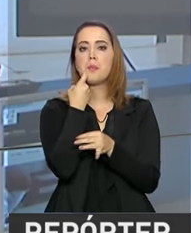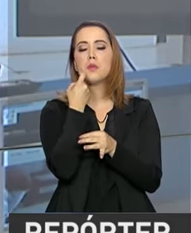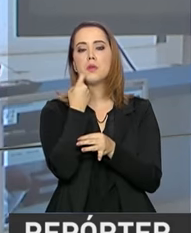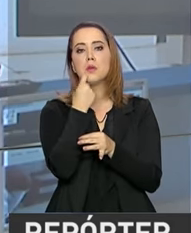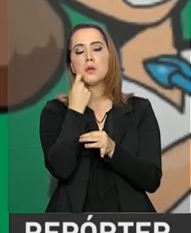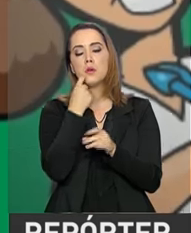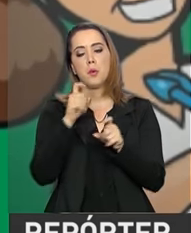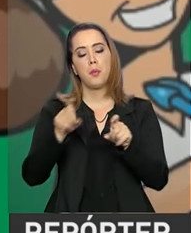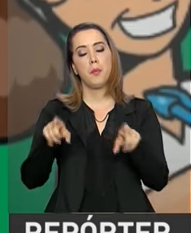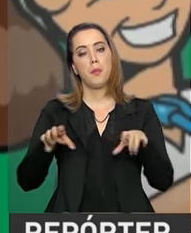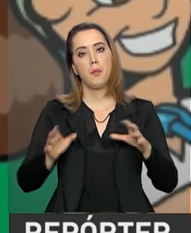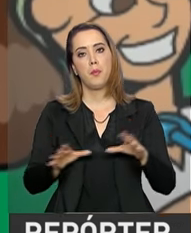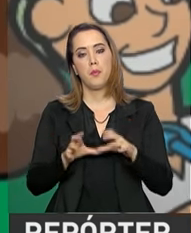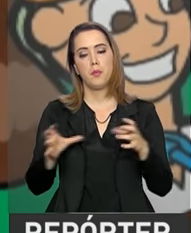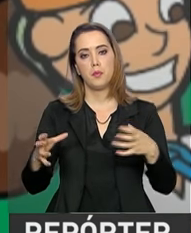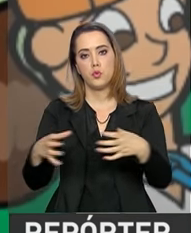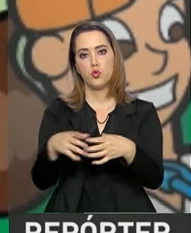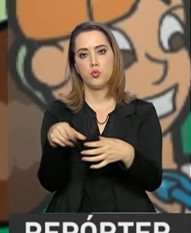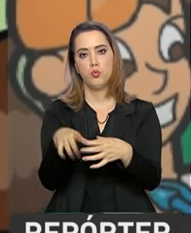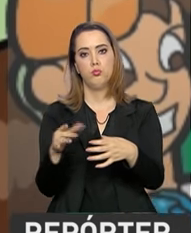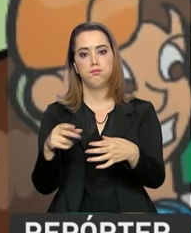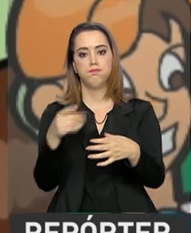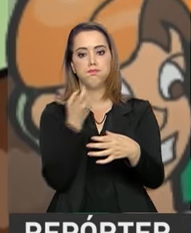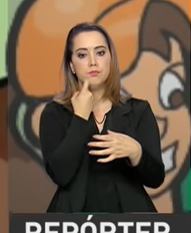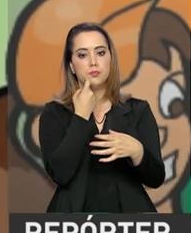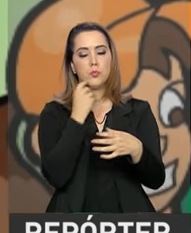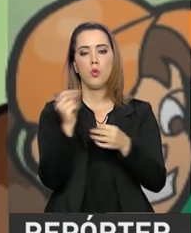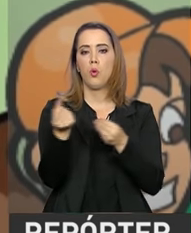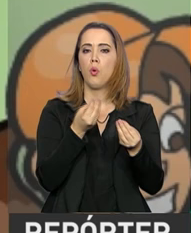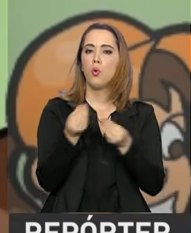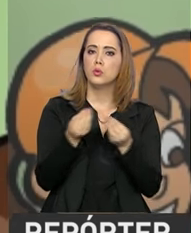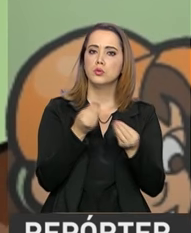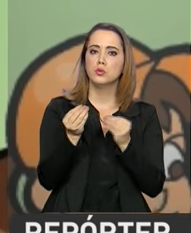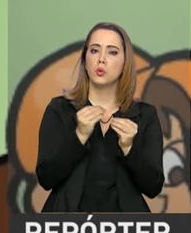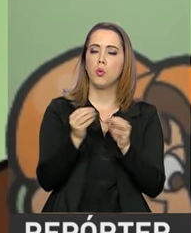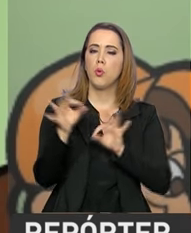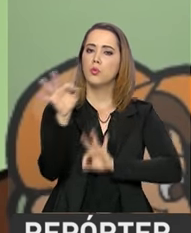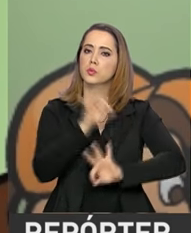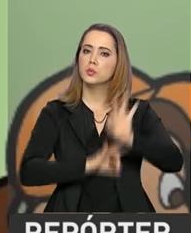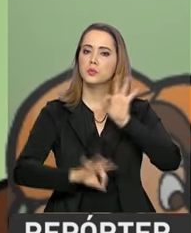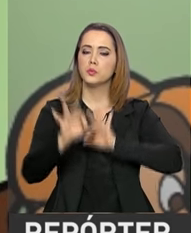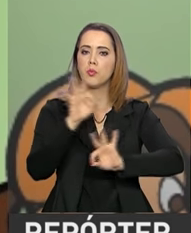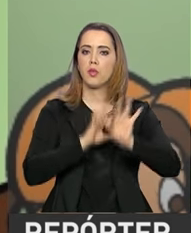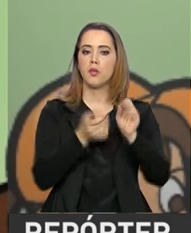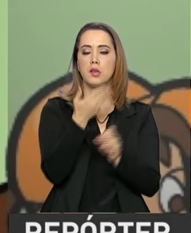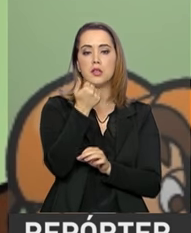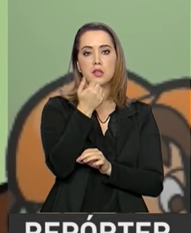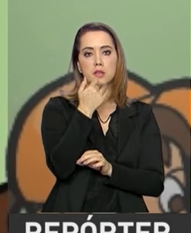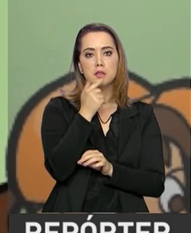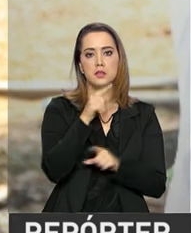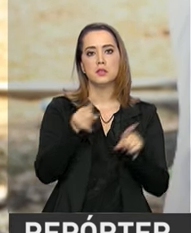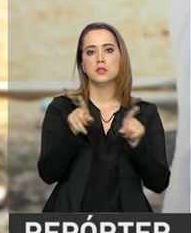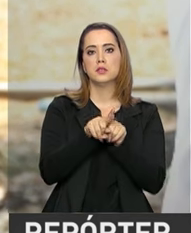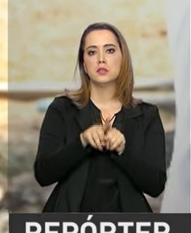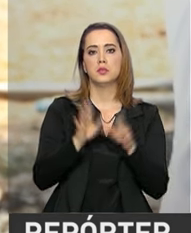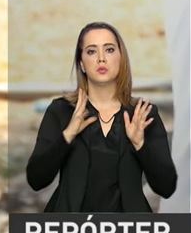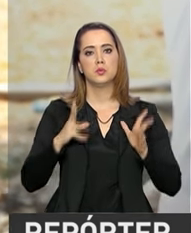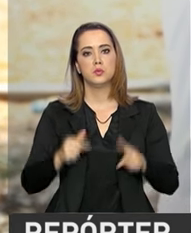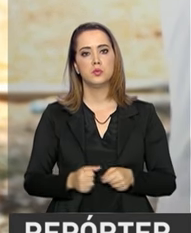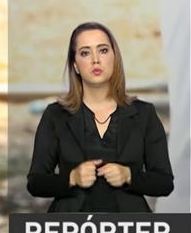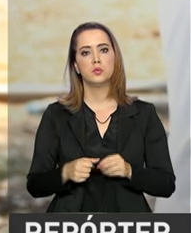produtores a publicação tem informações sobre a preparação da infraestrutura alimentação dos peixes aspectos sanitários